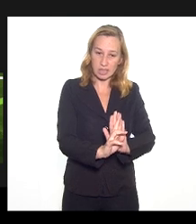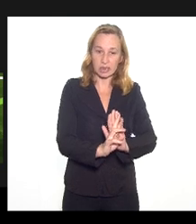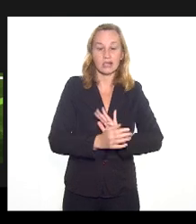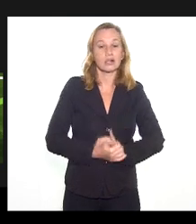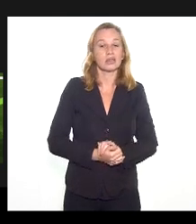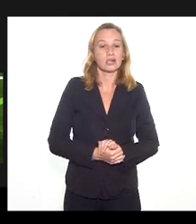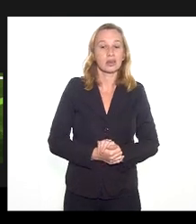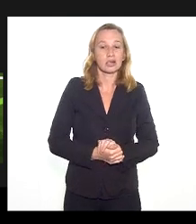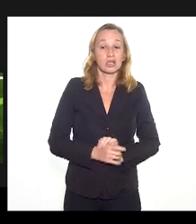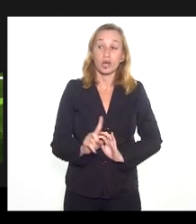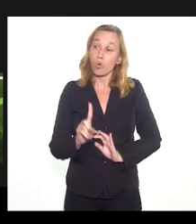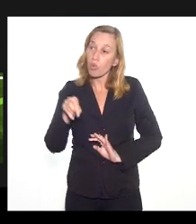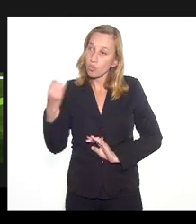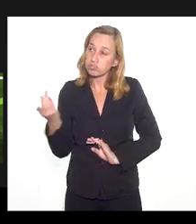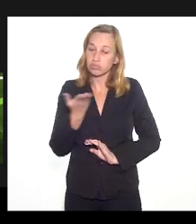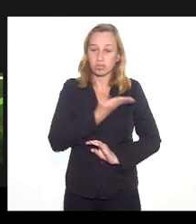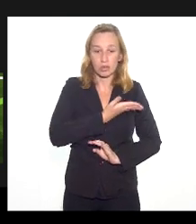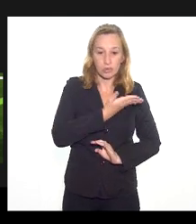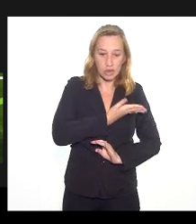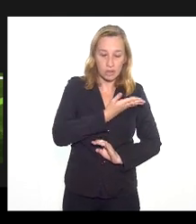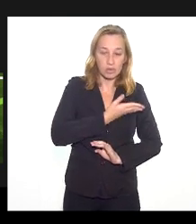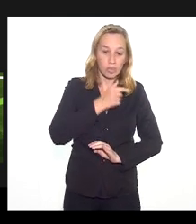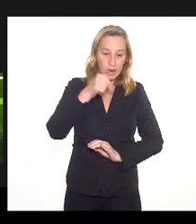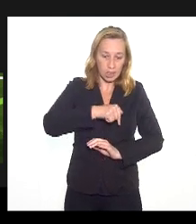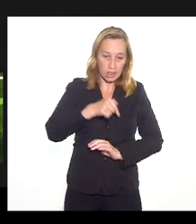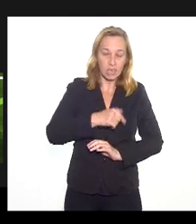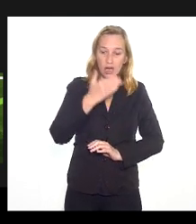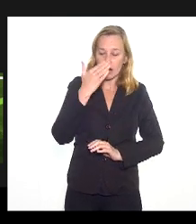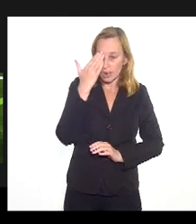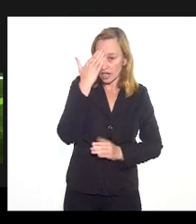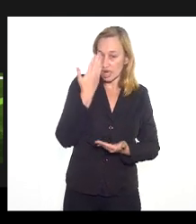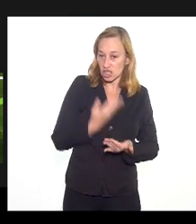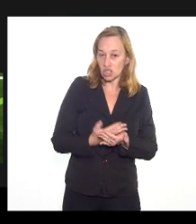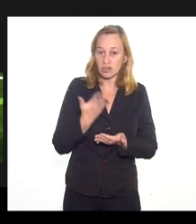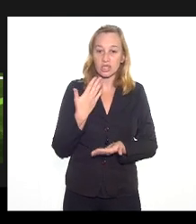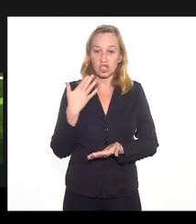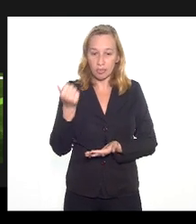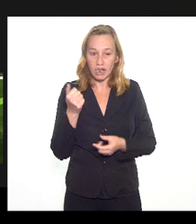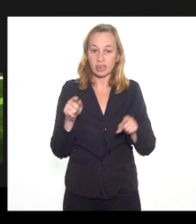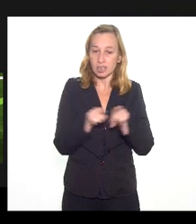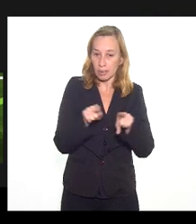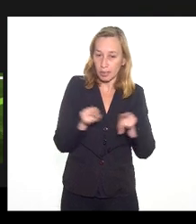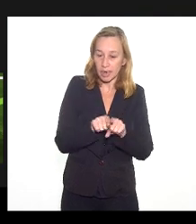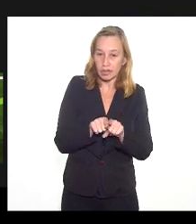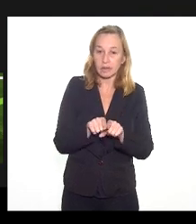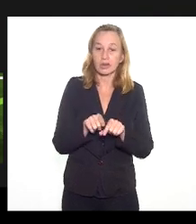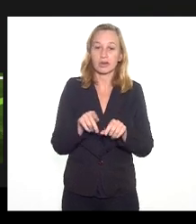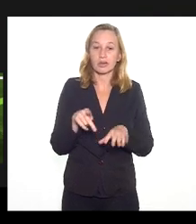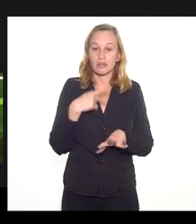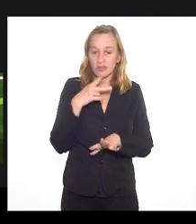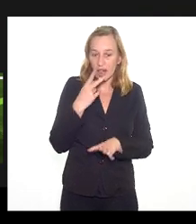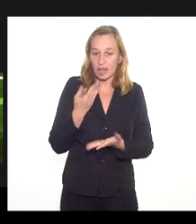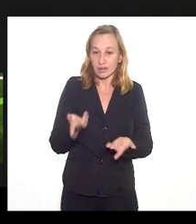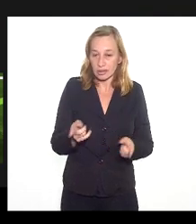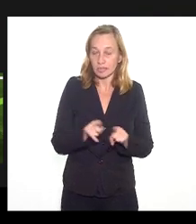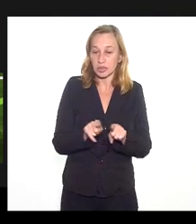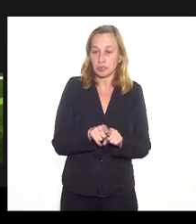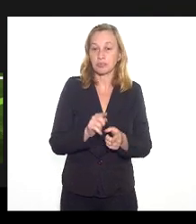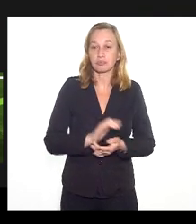mais outras colegas da CEAS aqui, eu creio que elas serão chamadas também, né, para fazer uma fala.